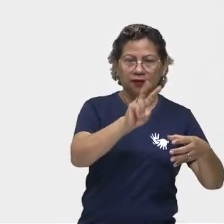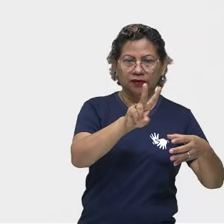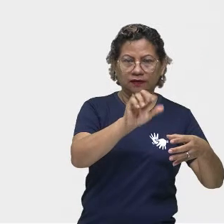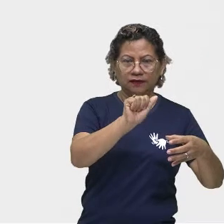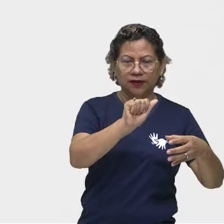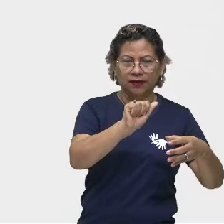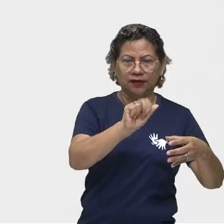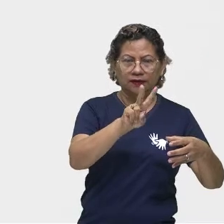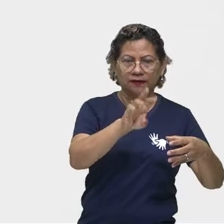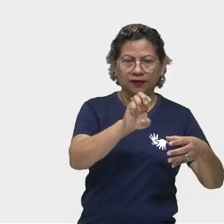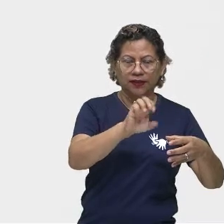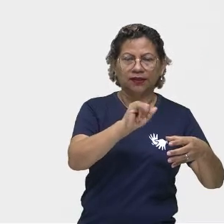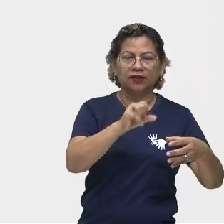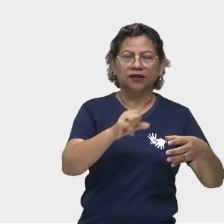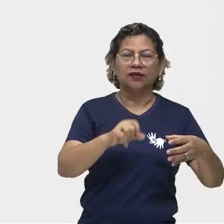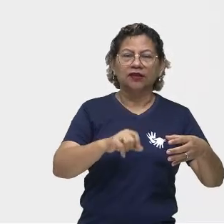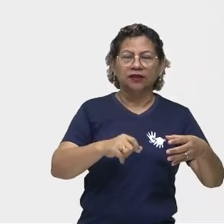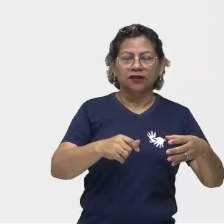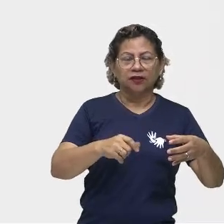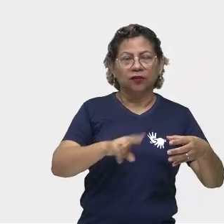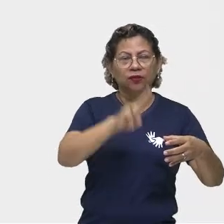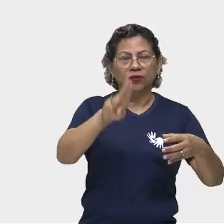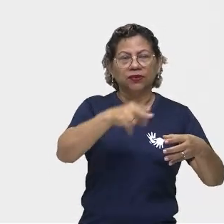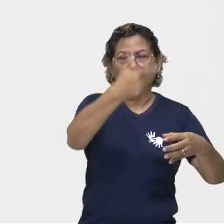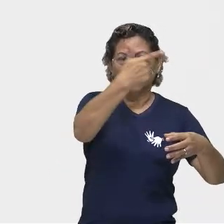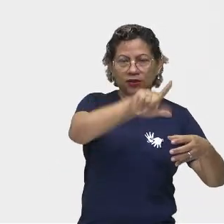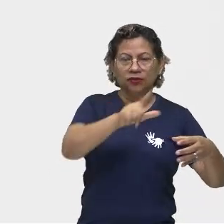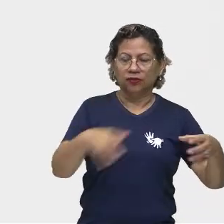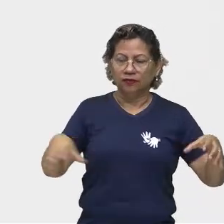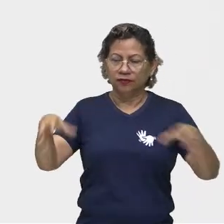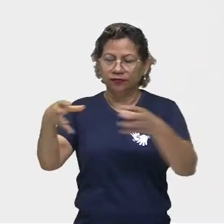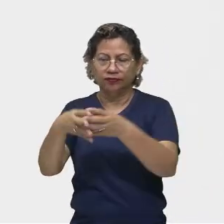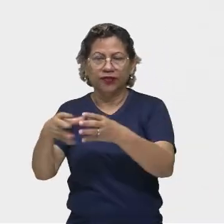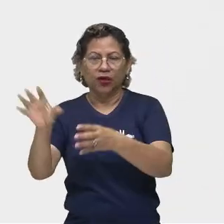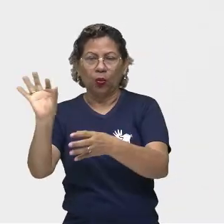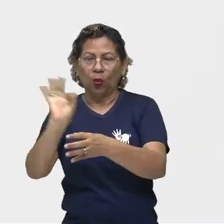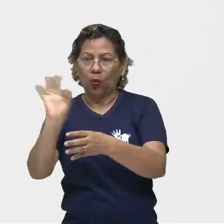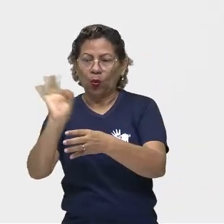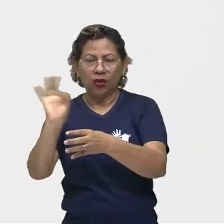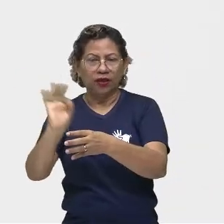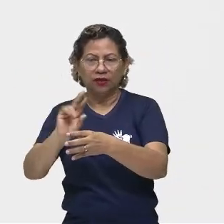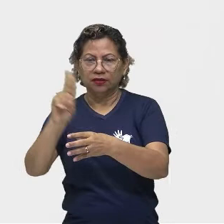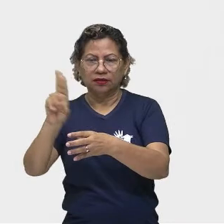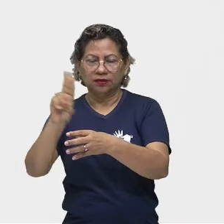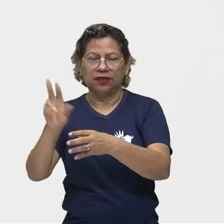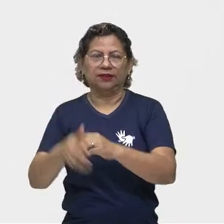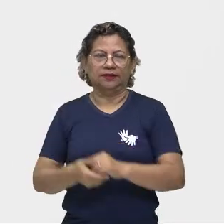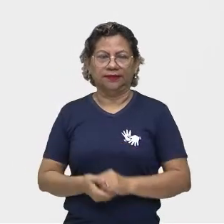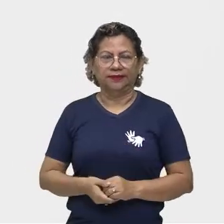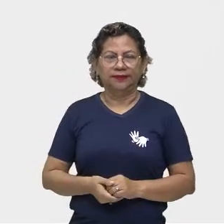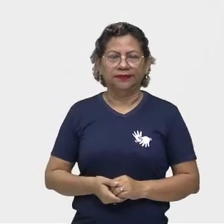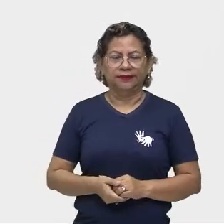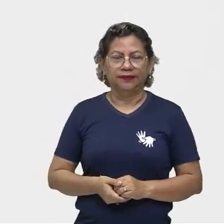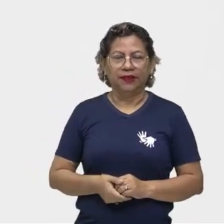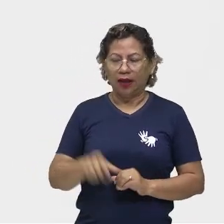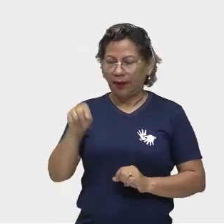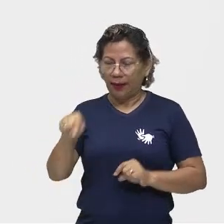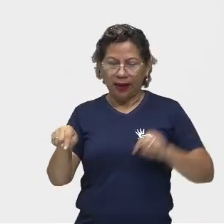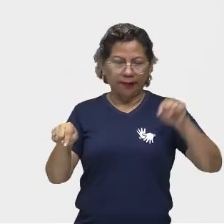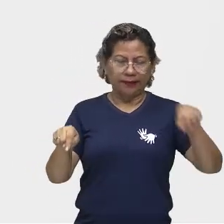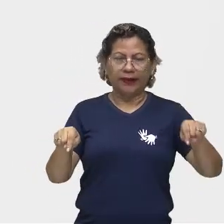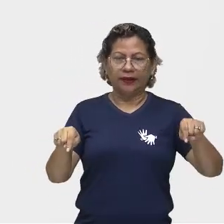e as energias que não são renováveis. Vamos observar primeiro diferentes fontes de energia e depois a gente